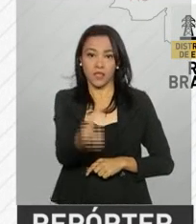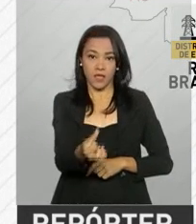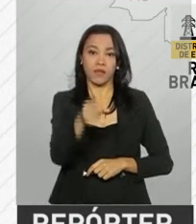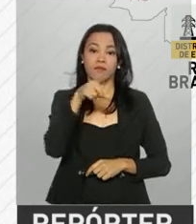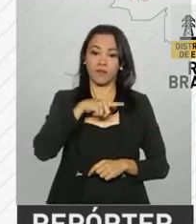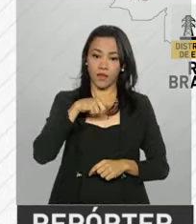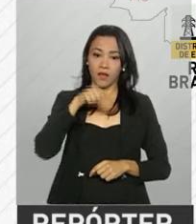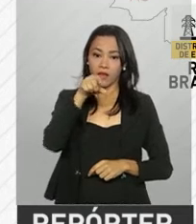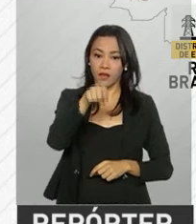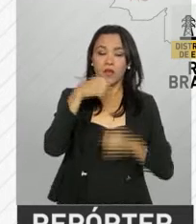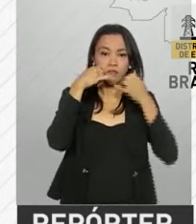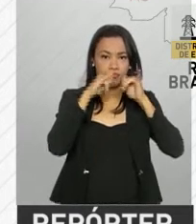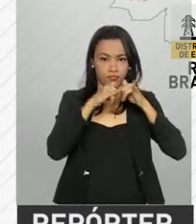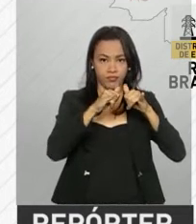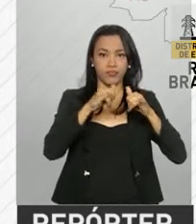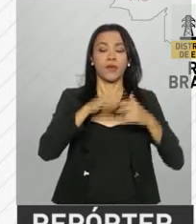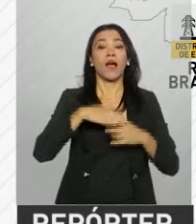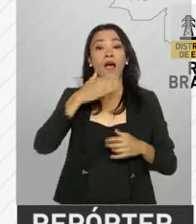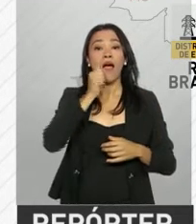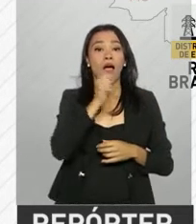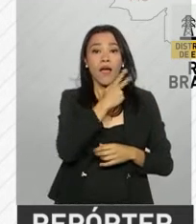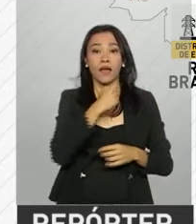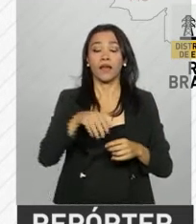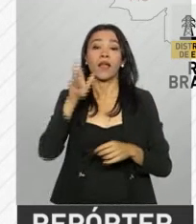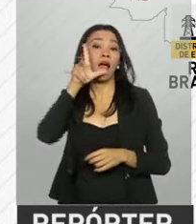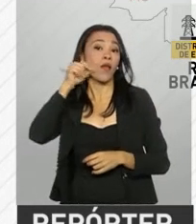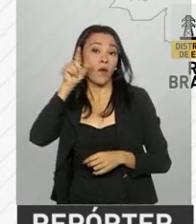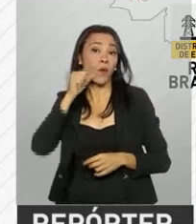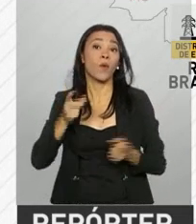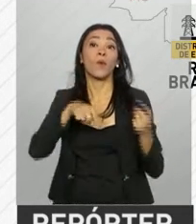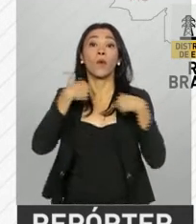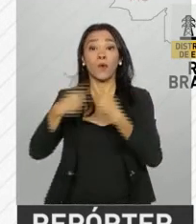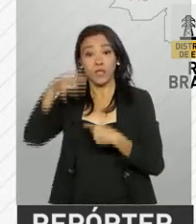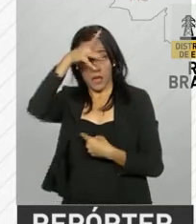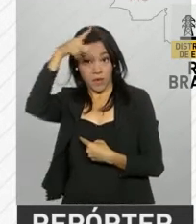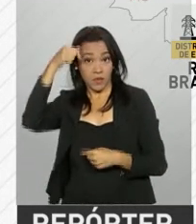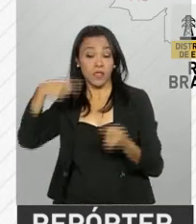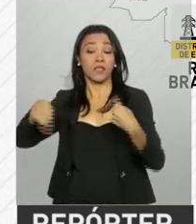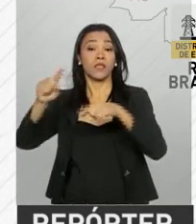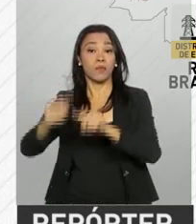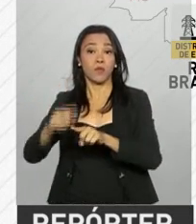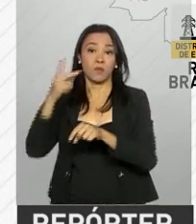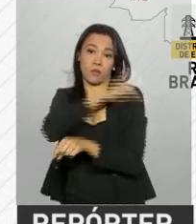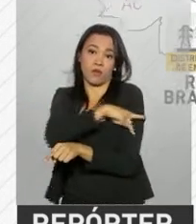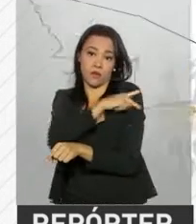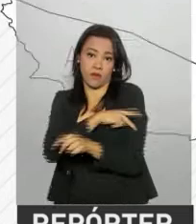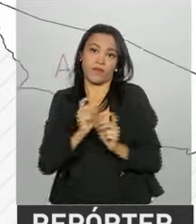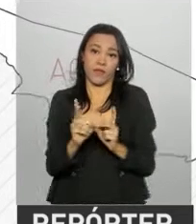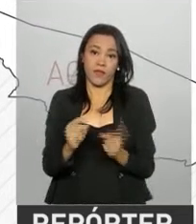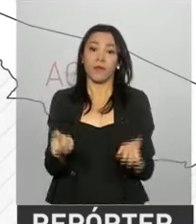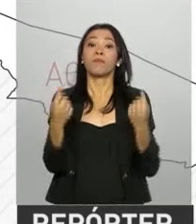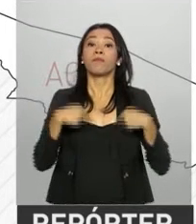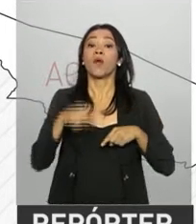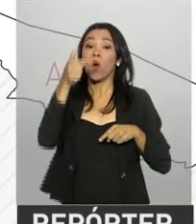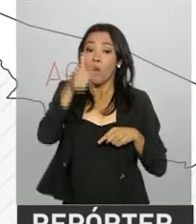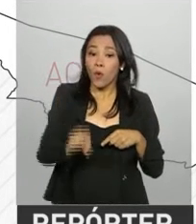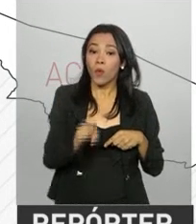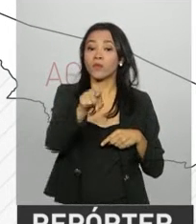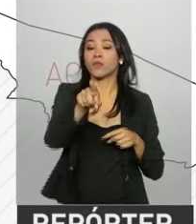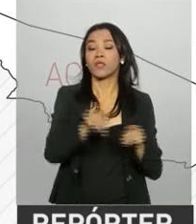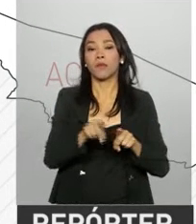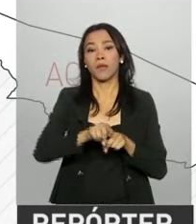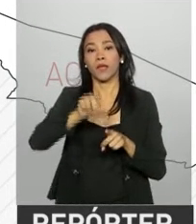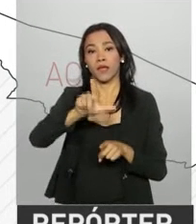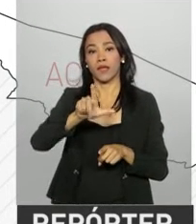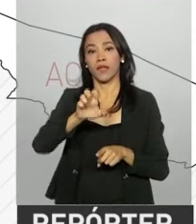estão as companhias energéticas do Acre Alagoas Amazonas e Piauí também vão para a iniciativa privada mas em